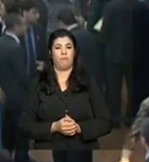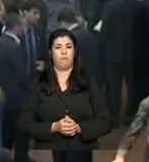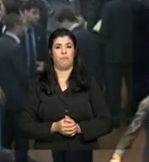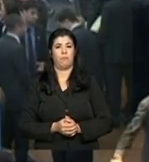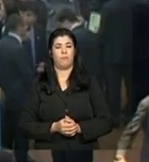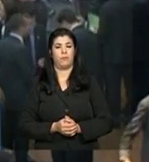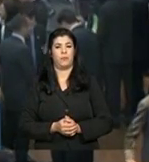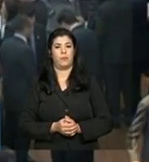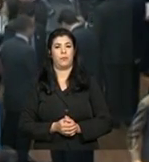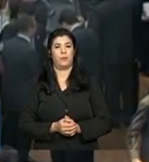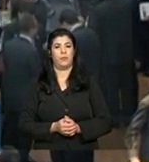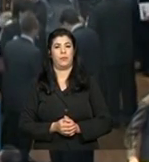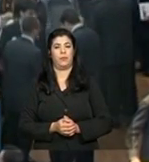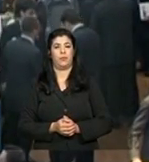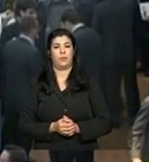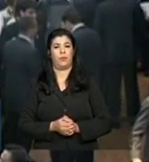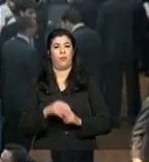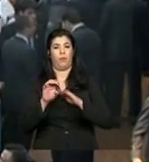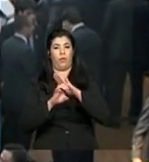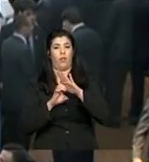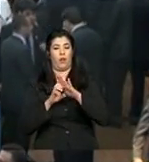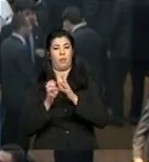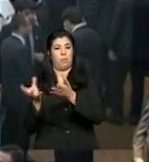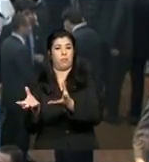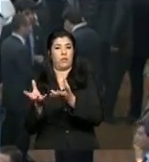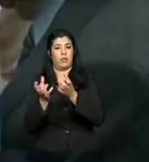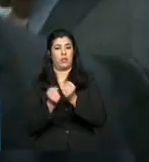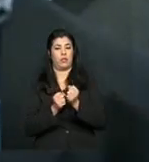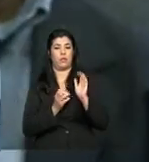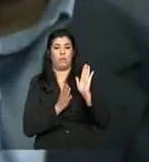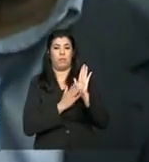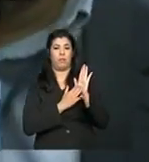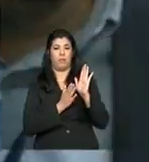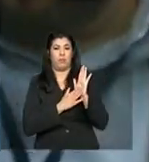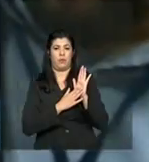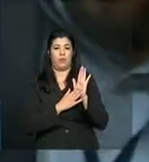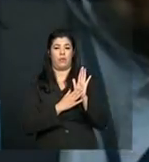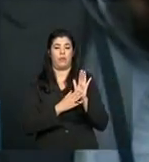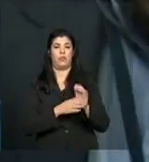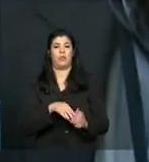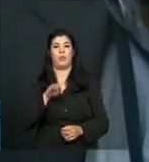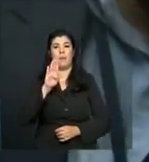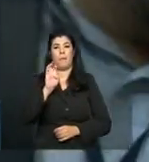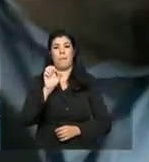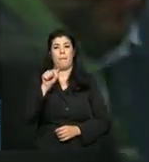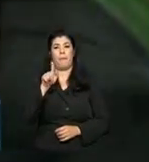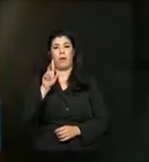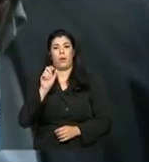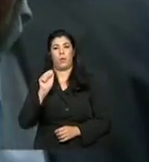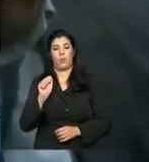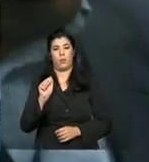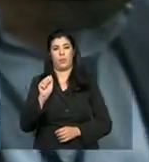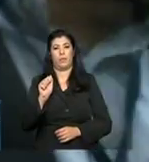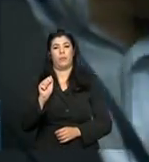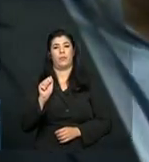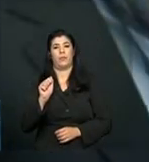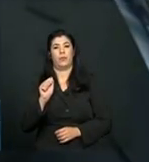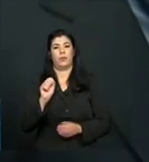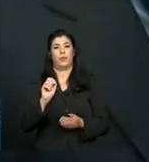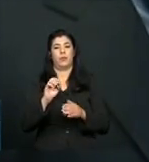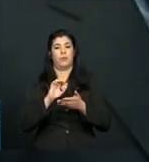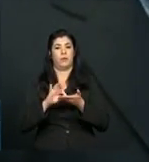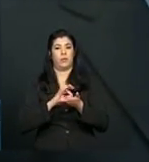R$ 28.796.174,58. Habilitaram-se a entregar propostas para o leilão do lote G, a Bengoa Construção Brasil, representado pela corretora